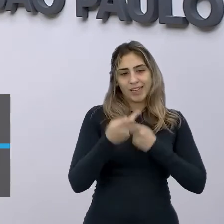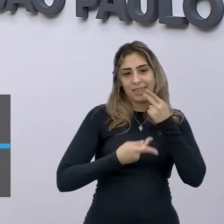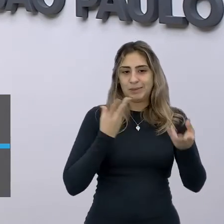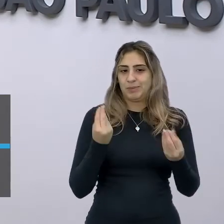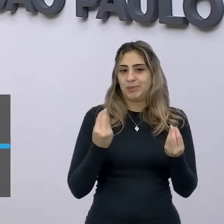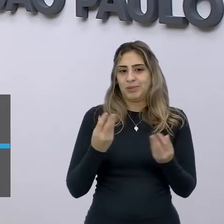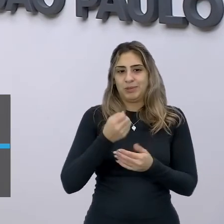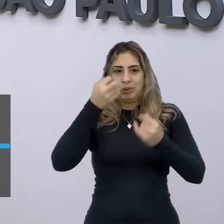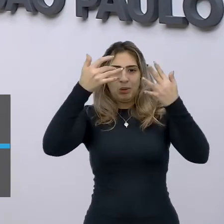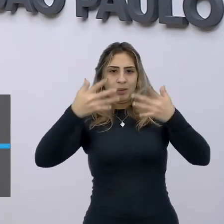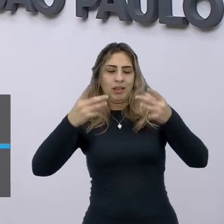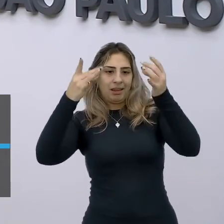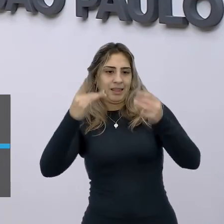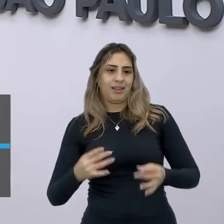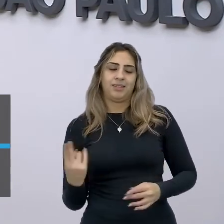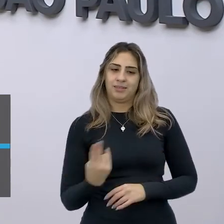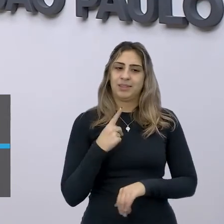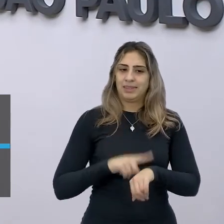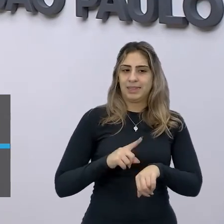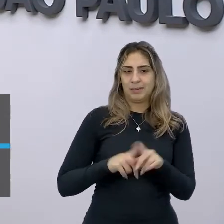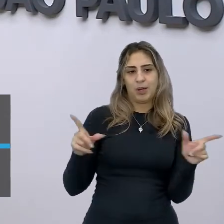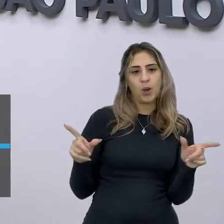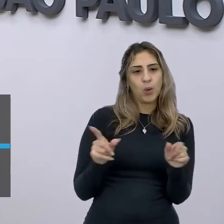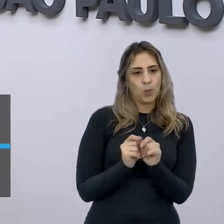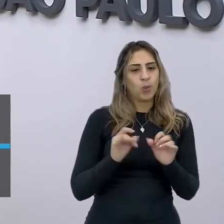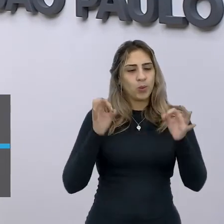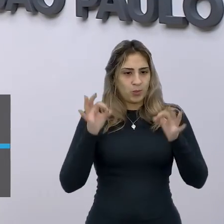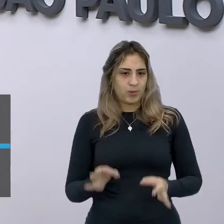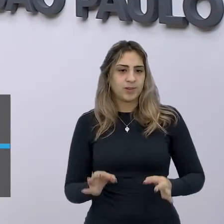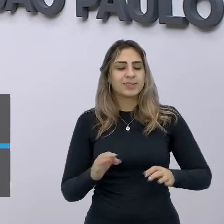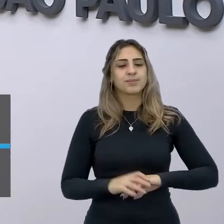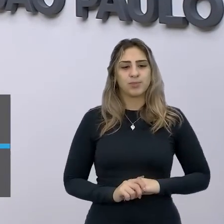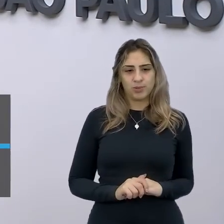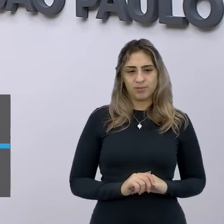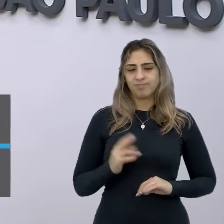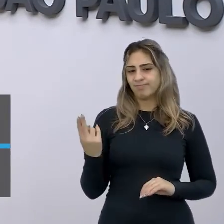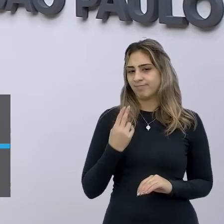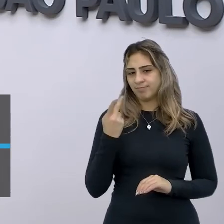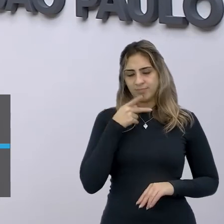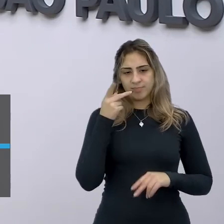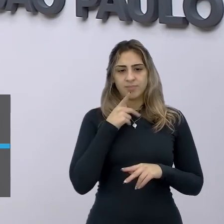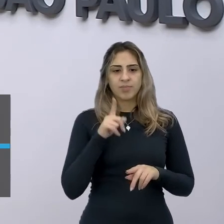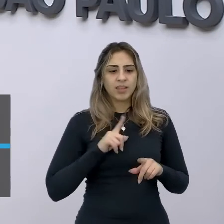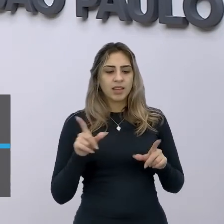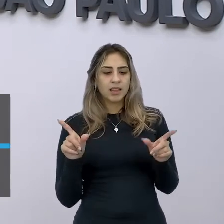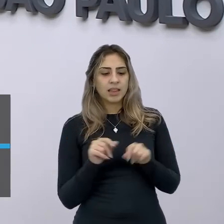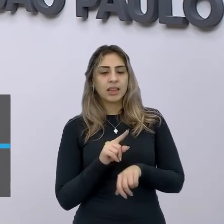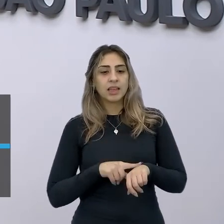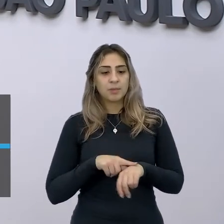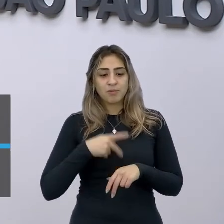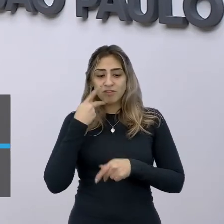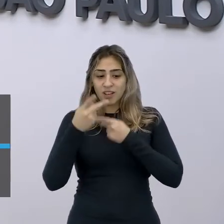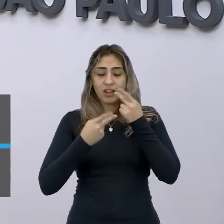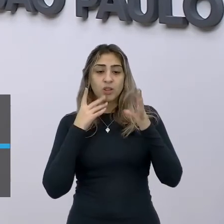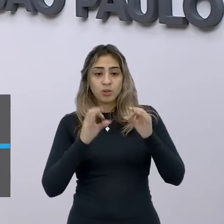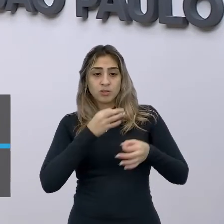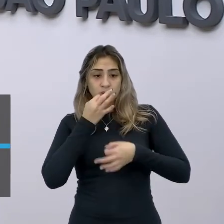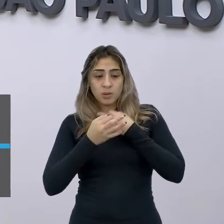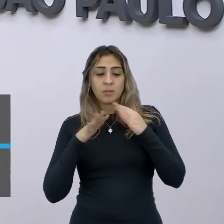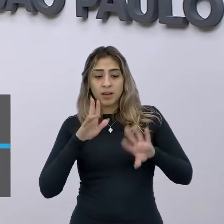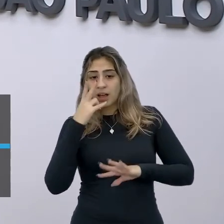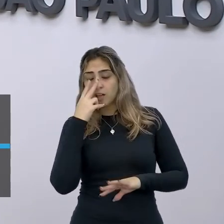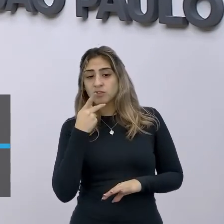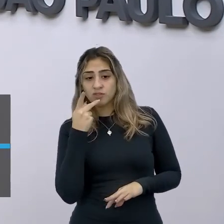vocês vejam só que o tempo aqui ele é muito curto, né? Eu não tenho tempo de abordar todos os assuntos, mas eu